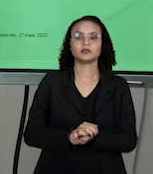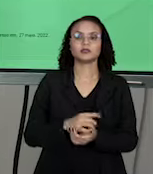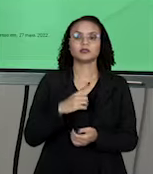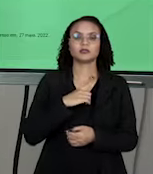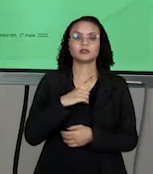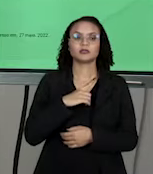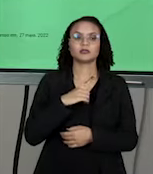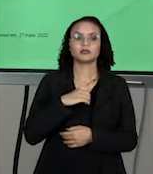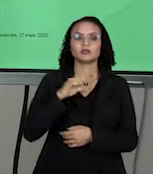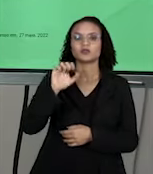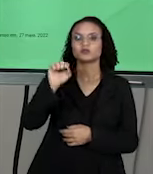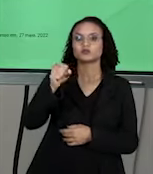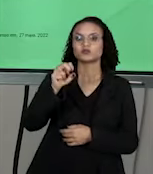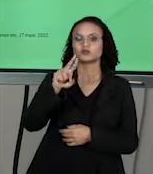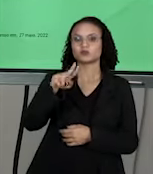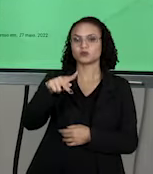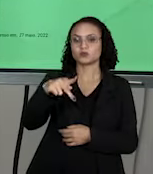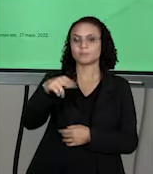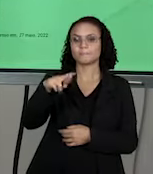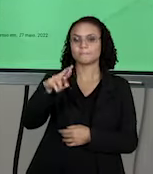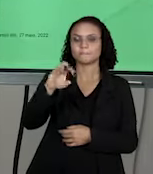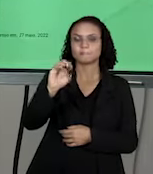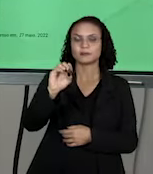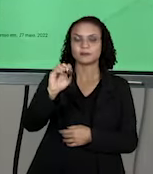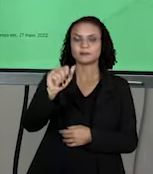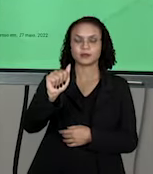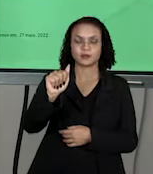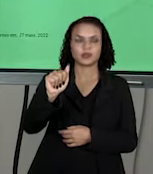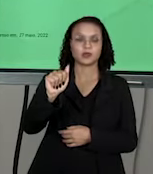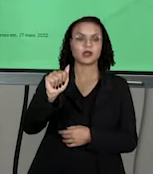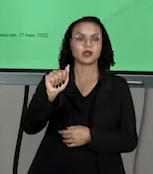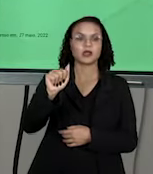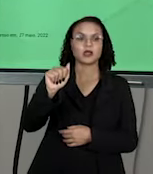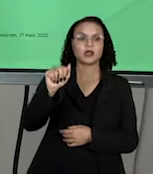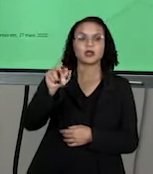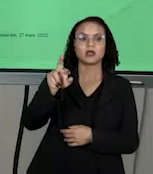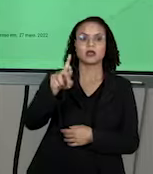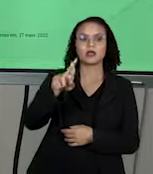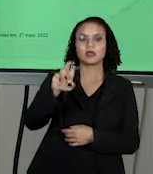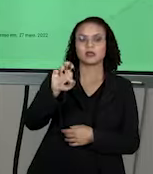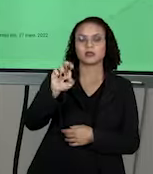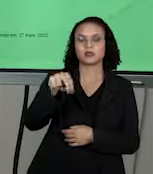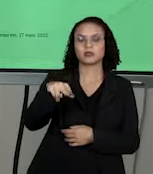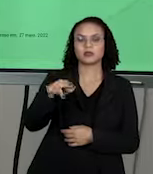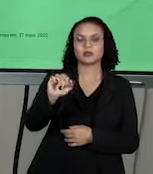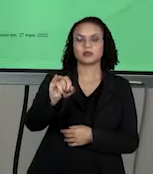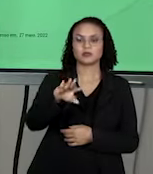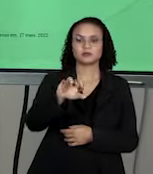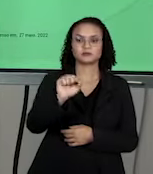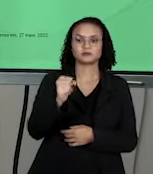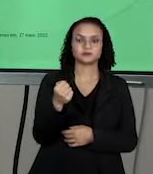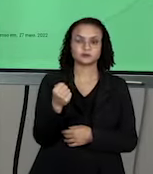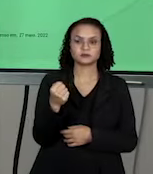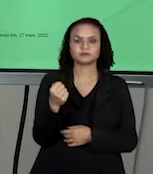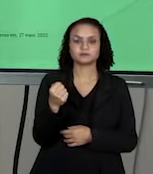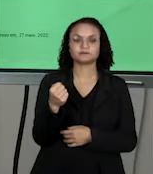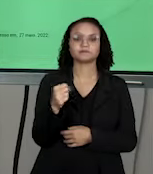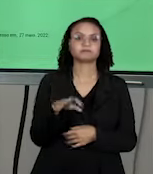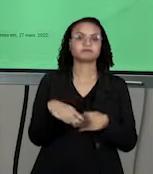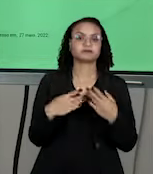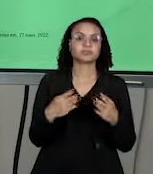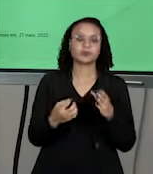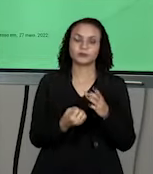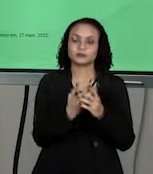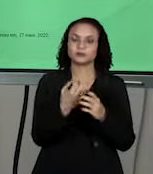suprarrenais ou supraadrenais, que ficam em cima do rim. Elas irão produzir diferentes hormônios, né,